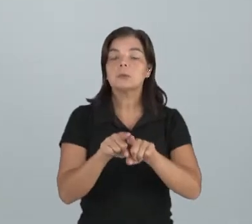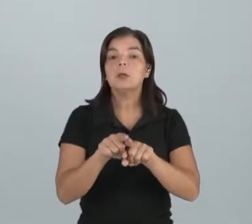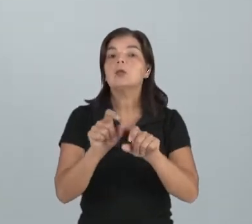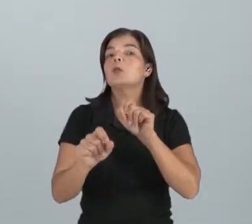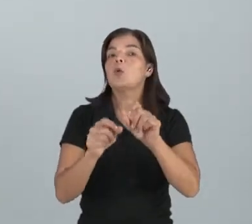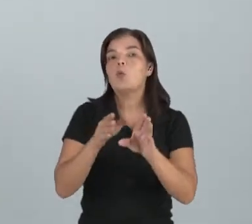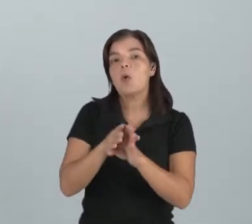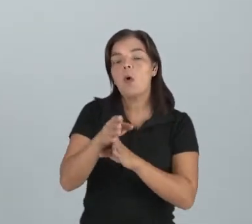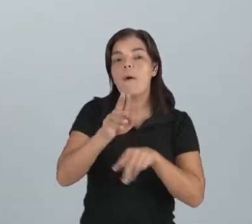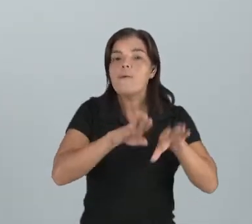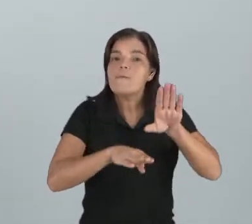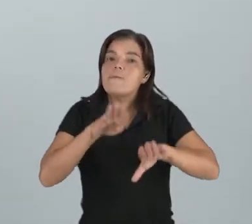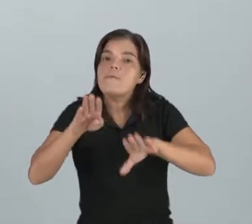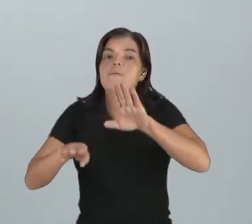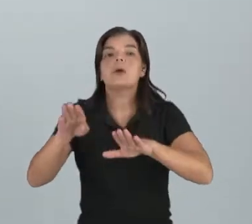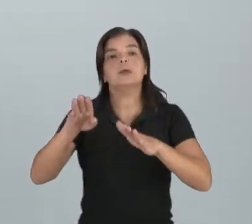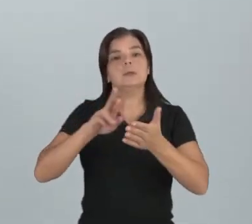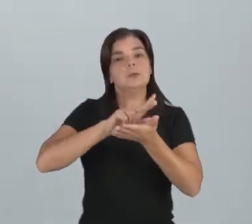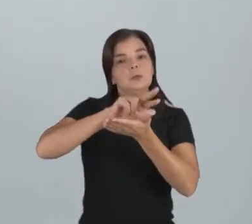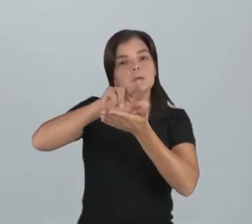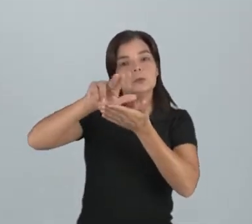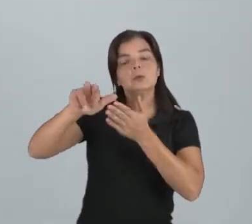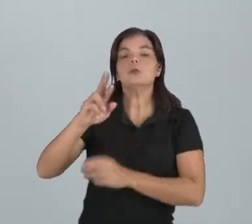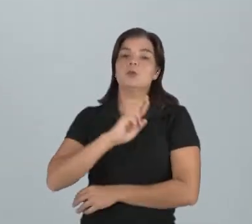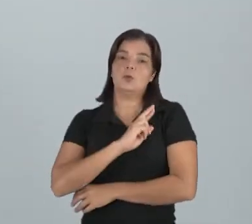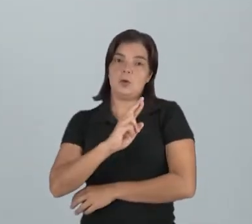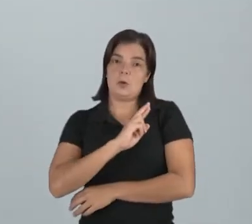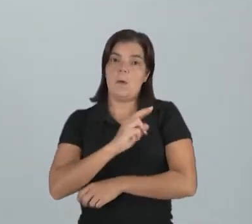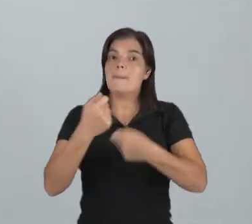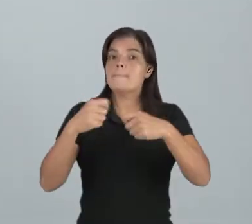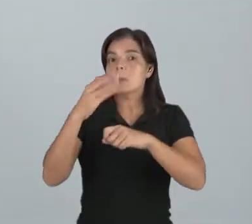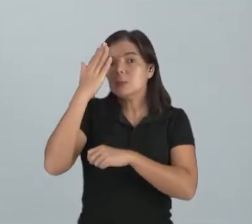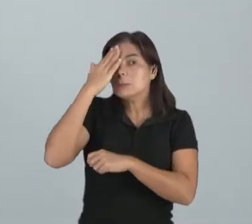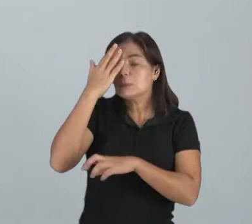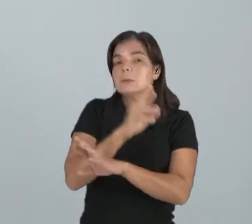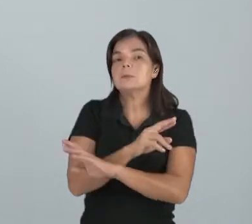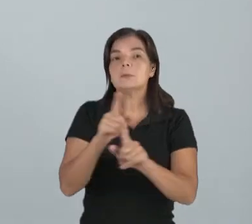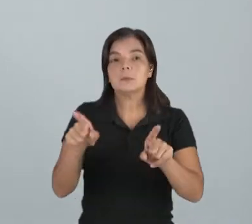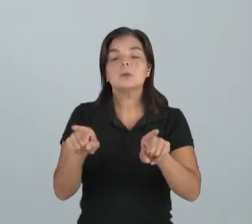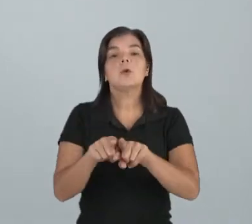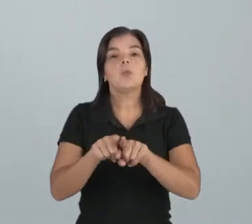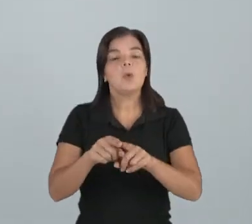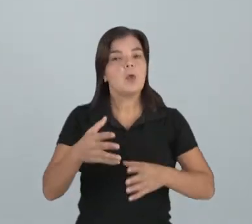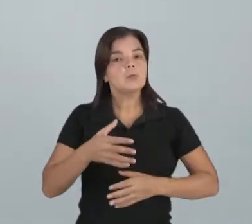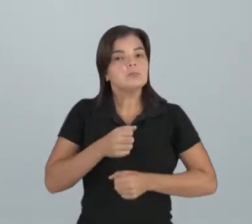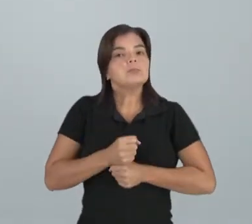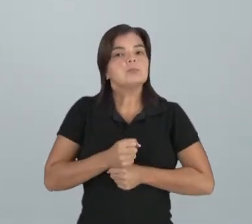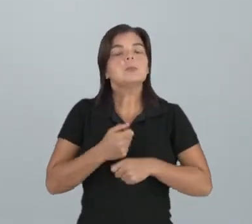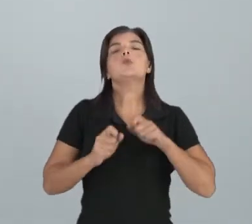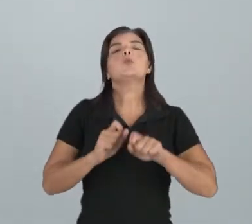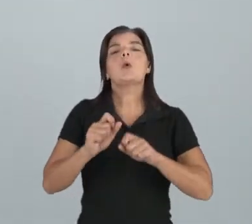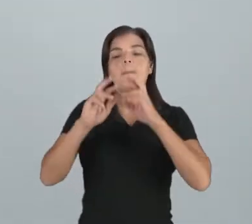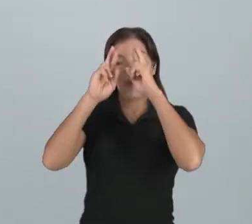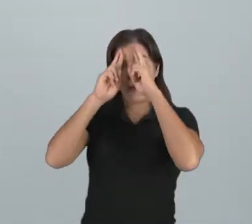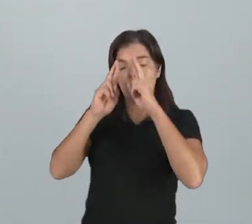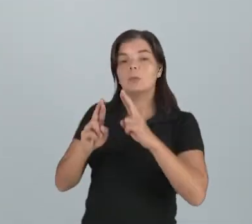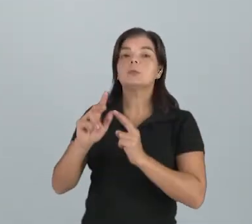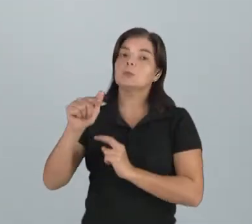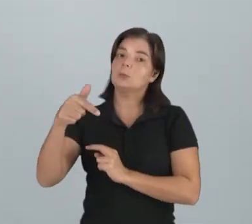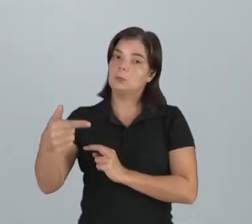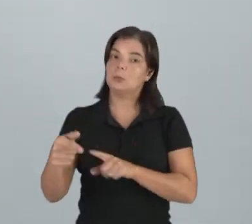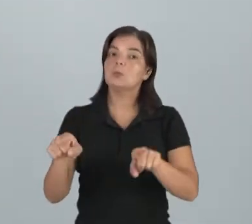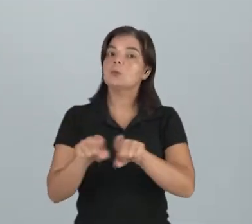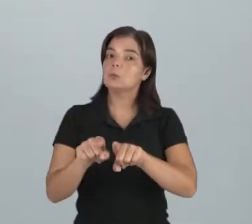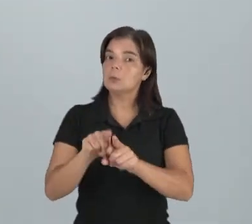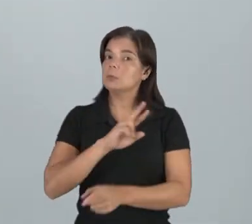mediação varia de religião para religião. A gente tem que entender essas diferenças e se preparar para respeitar o outro